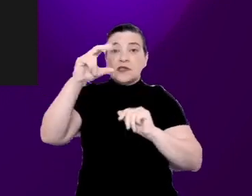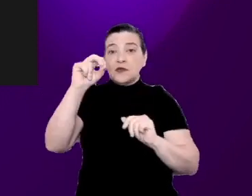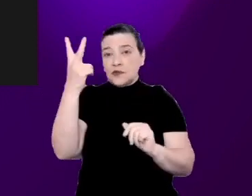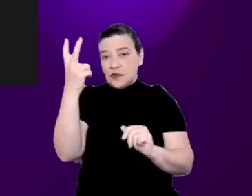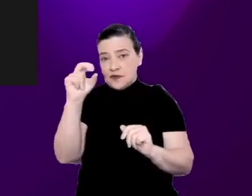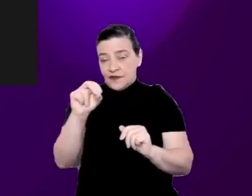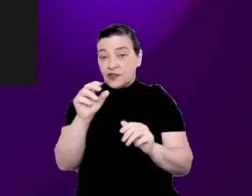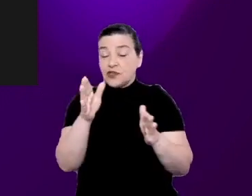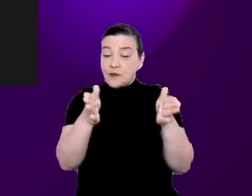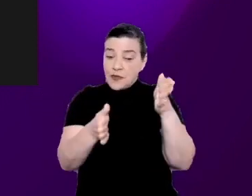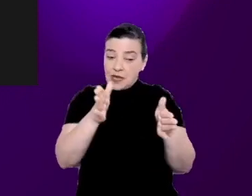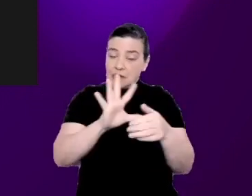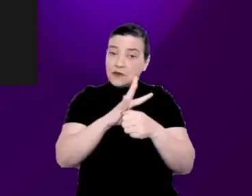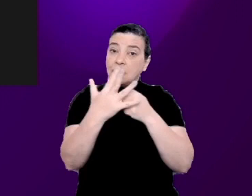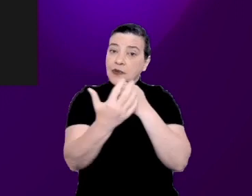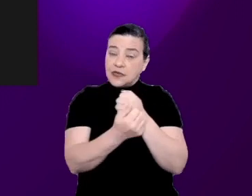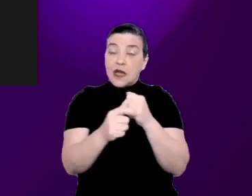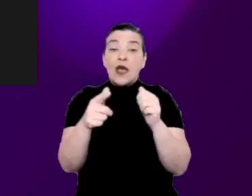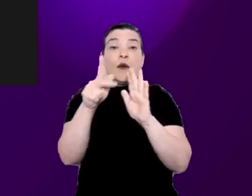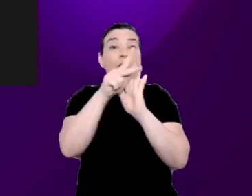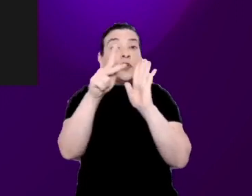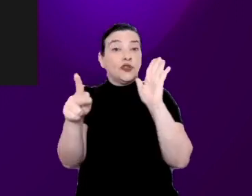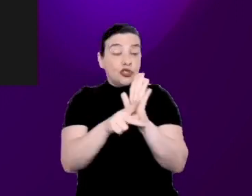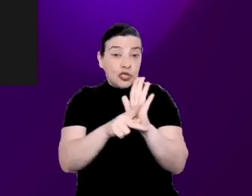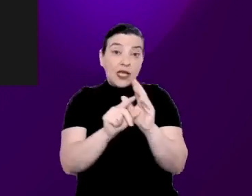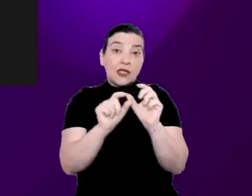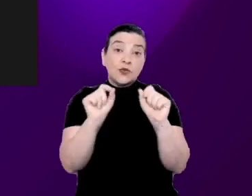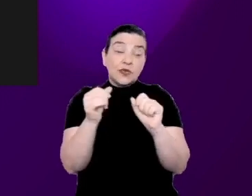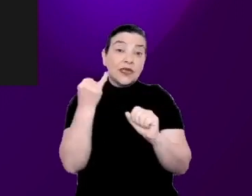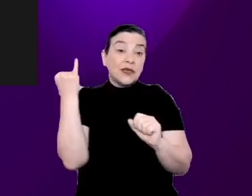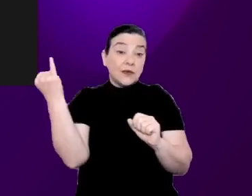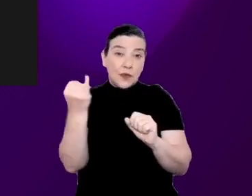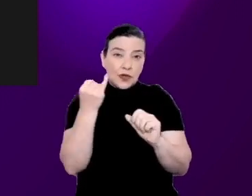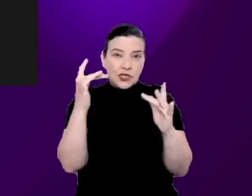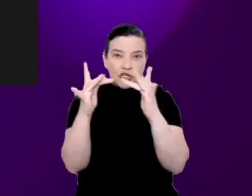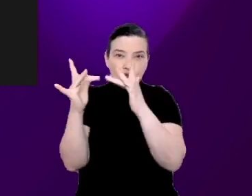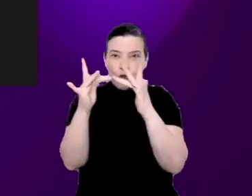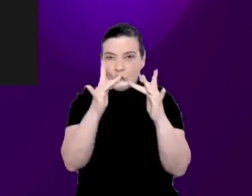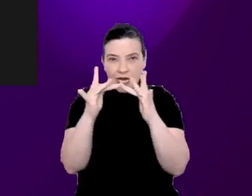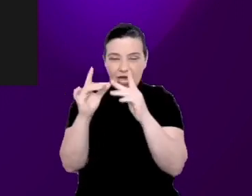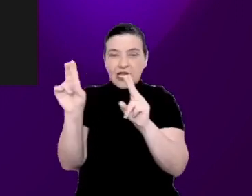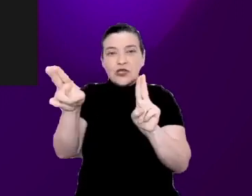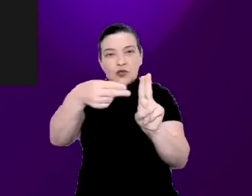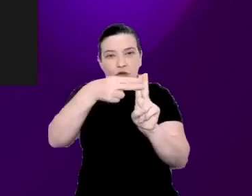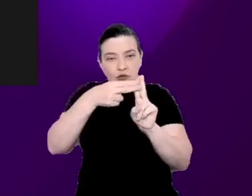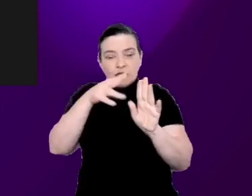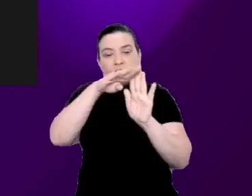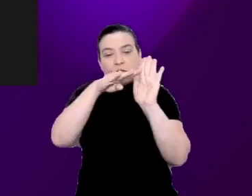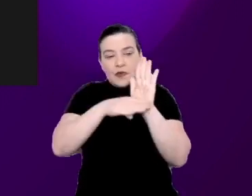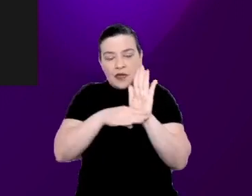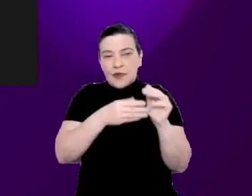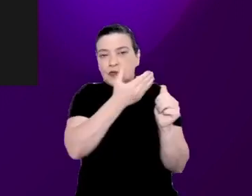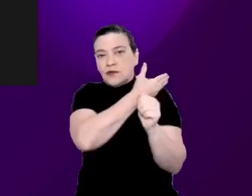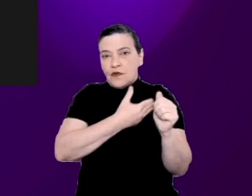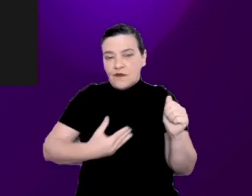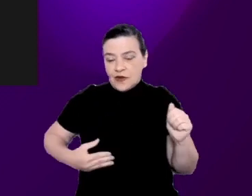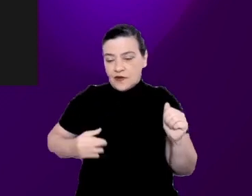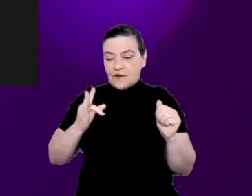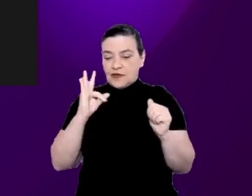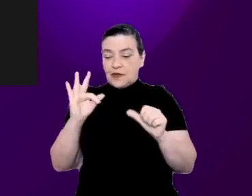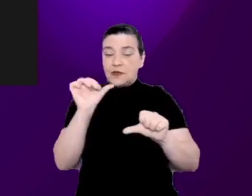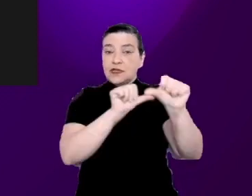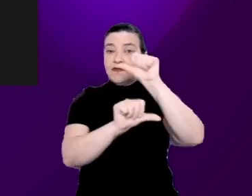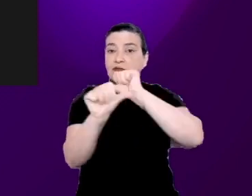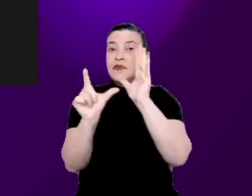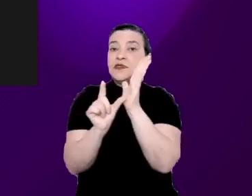da pandemia. É um projeto estruturante do Conect SUS, que é um programa do governo federal para a transformação digital